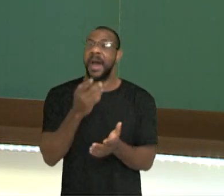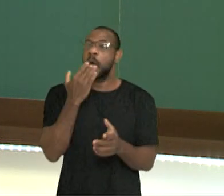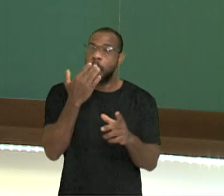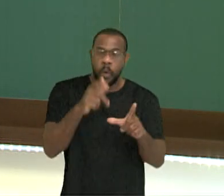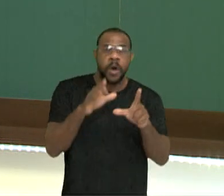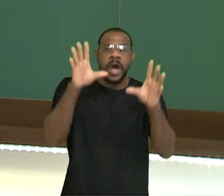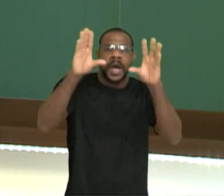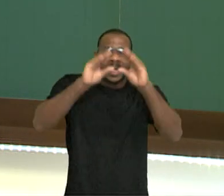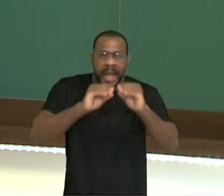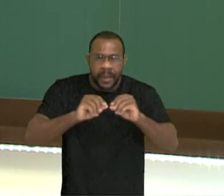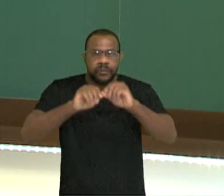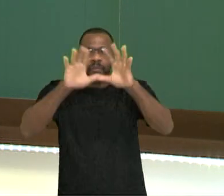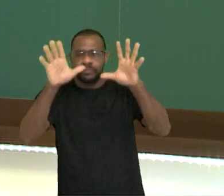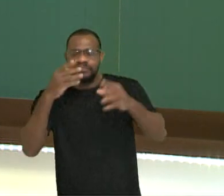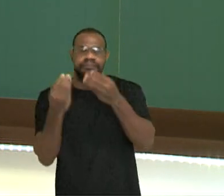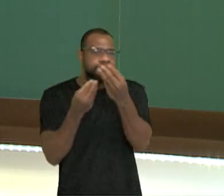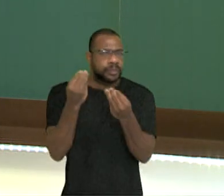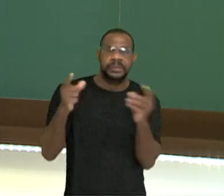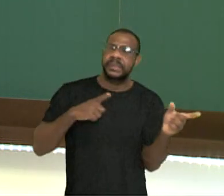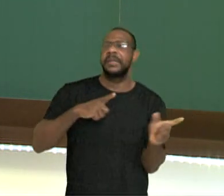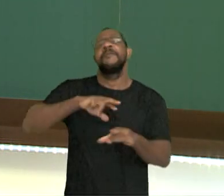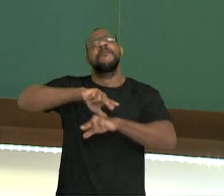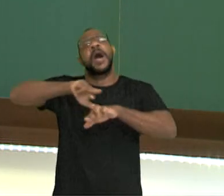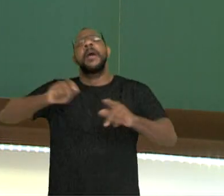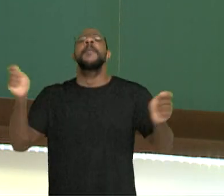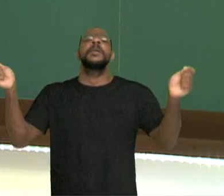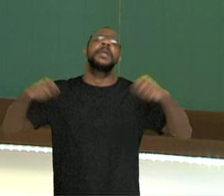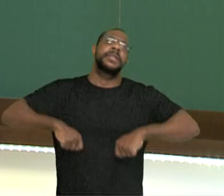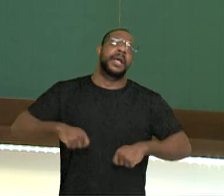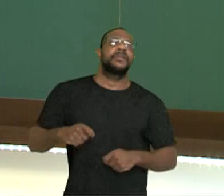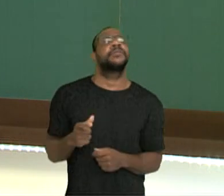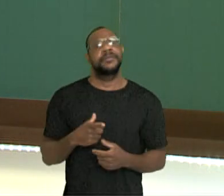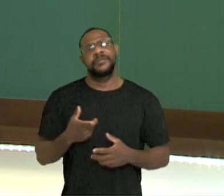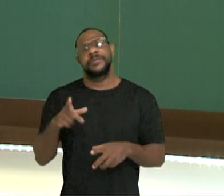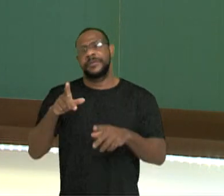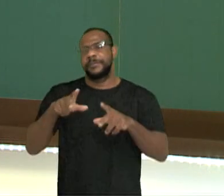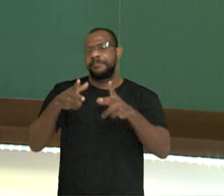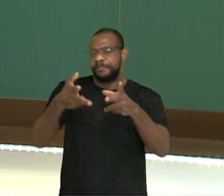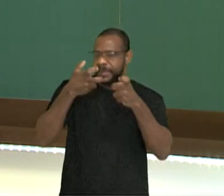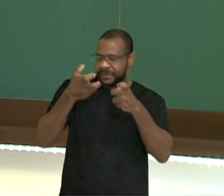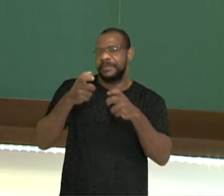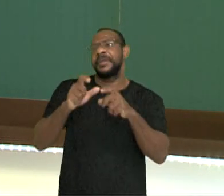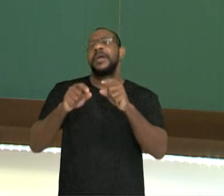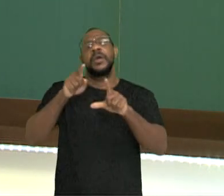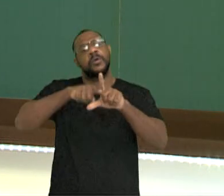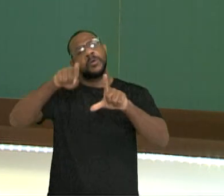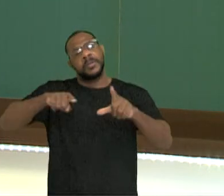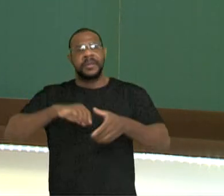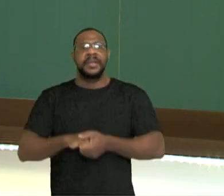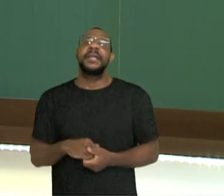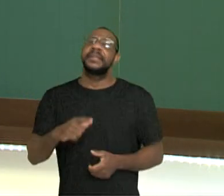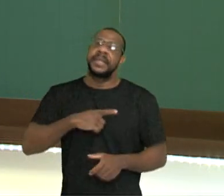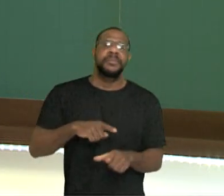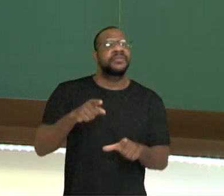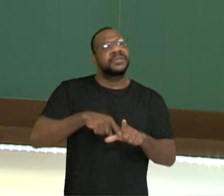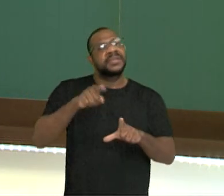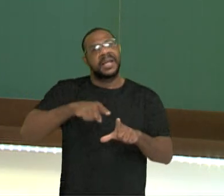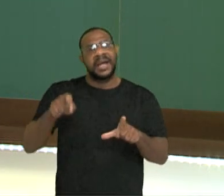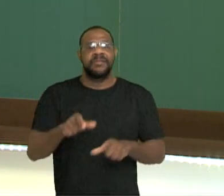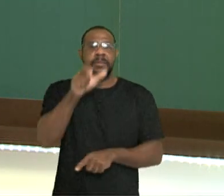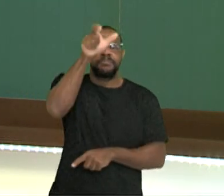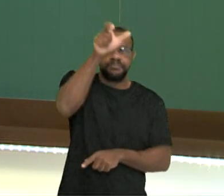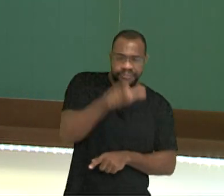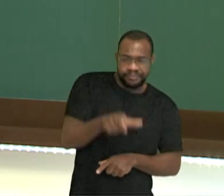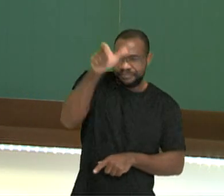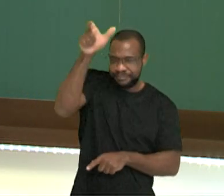claro. Enfim, temos várias possibilidades ali de leitura. Temos gráficos redondos, temos gráficos em